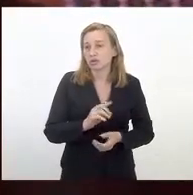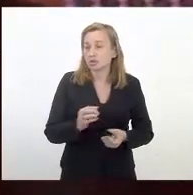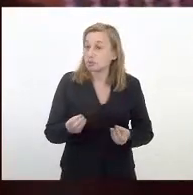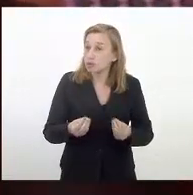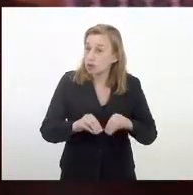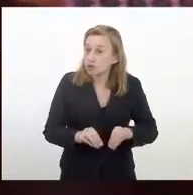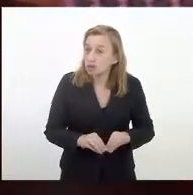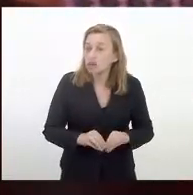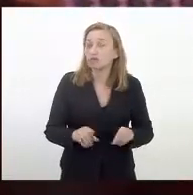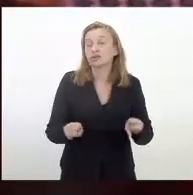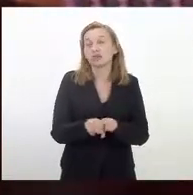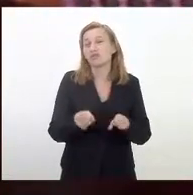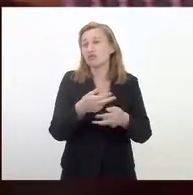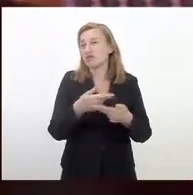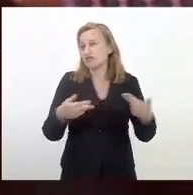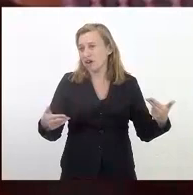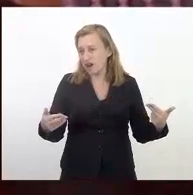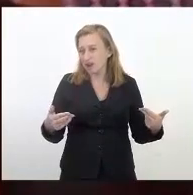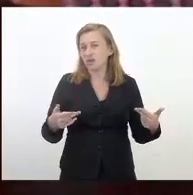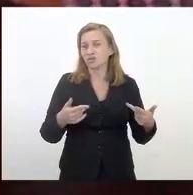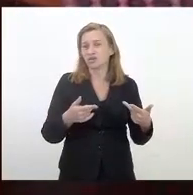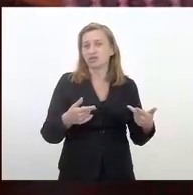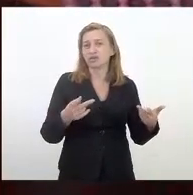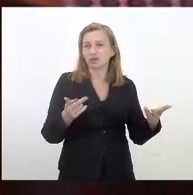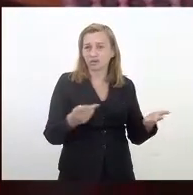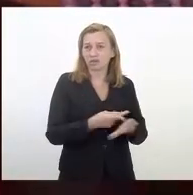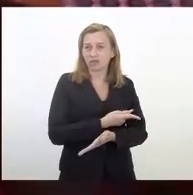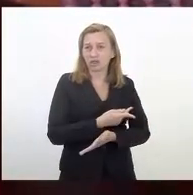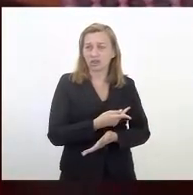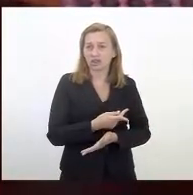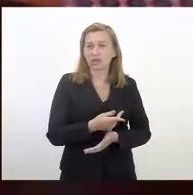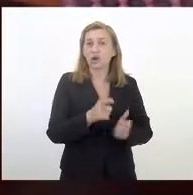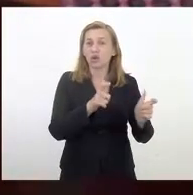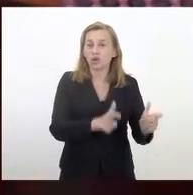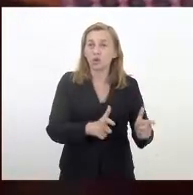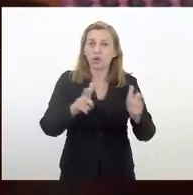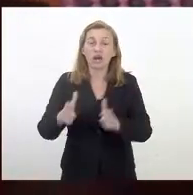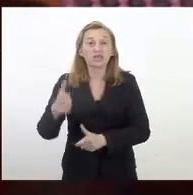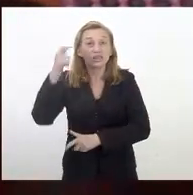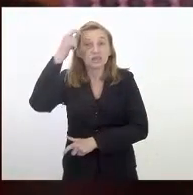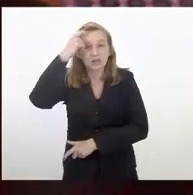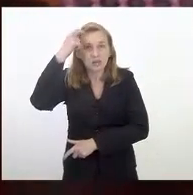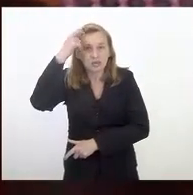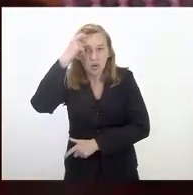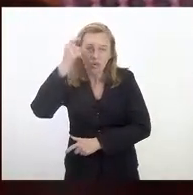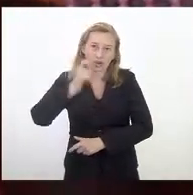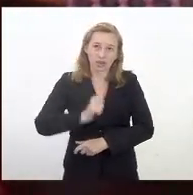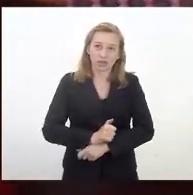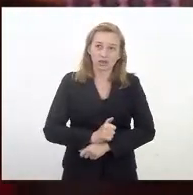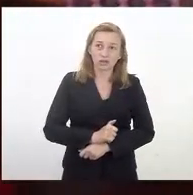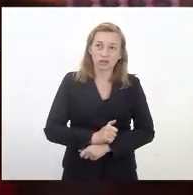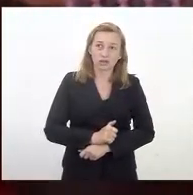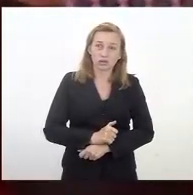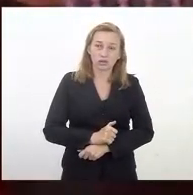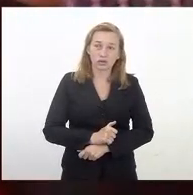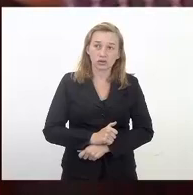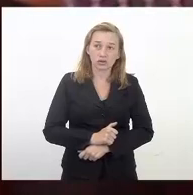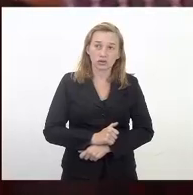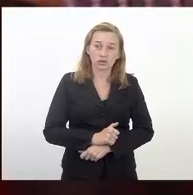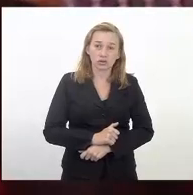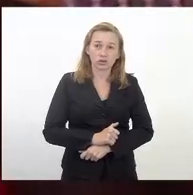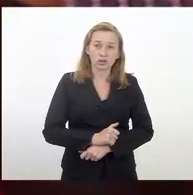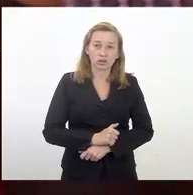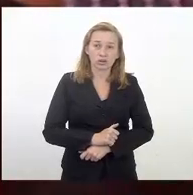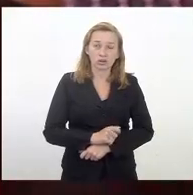também uma série de eventos que ressaltam os lugares de memória os monumentos ao